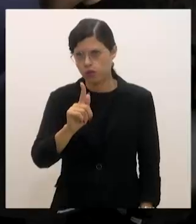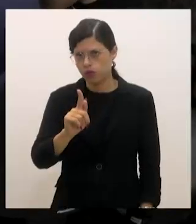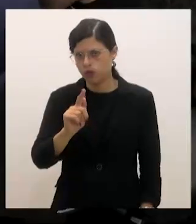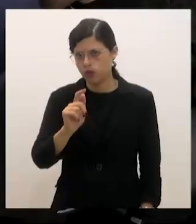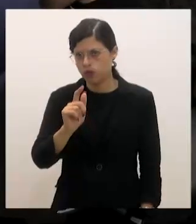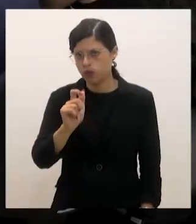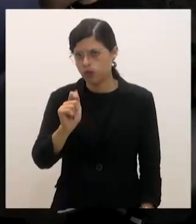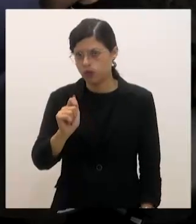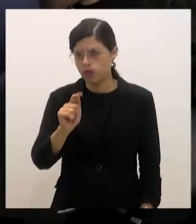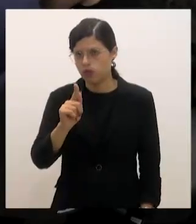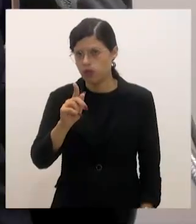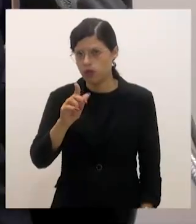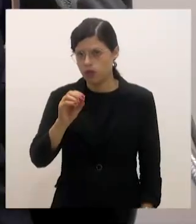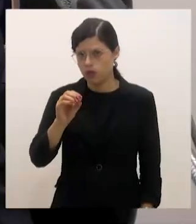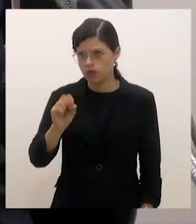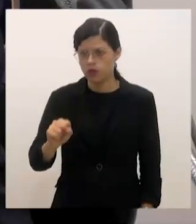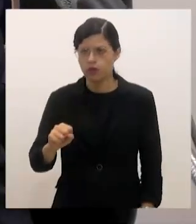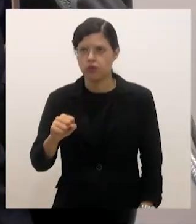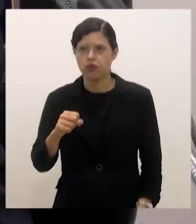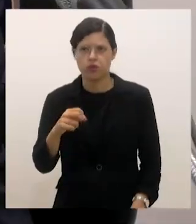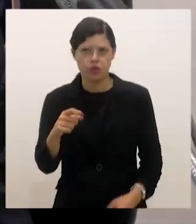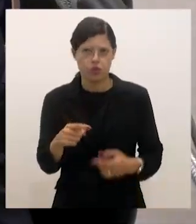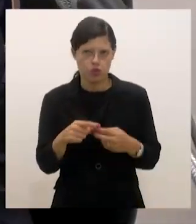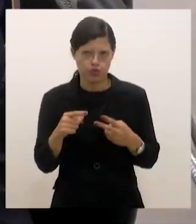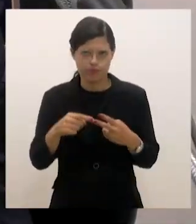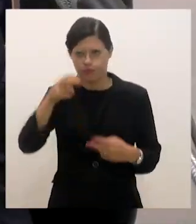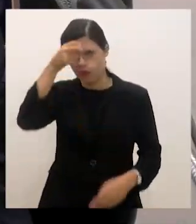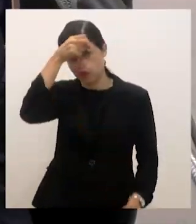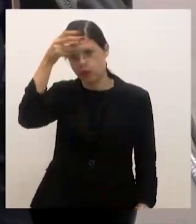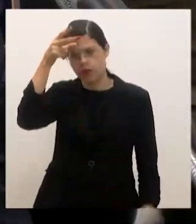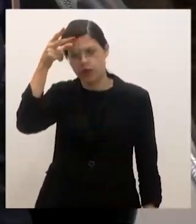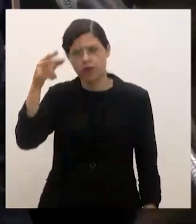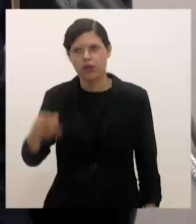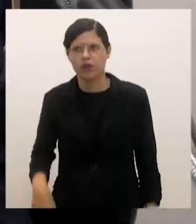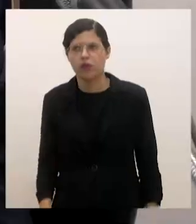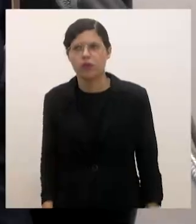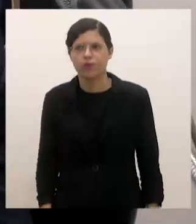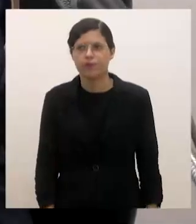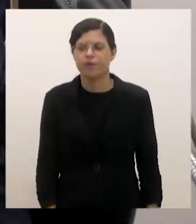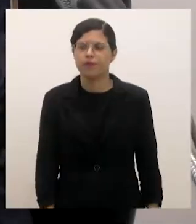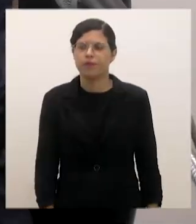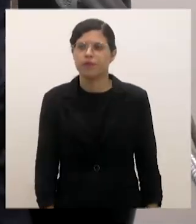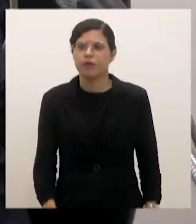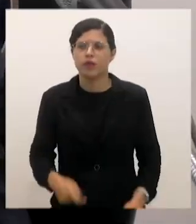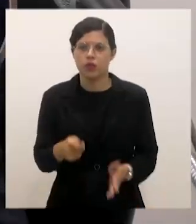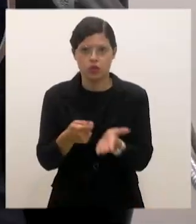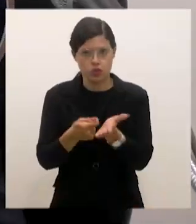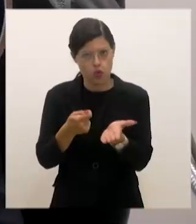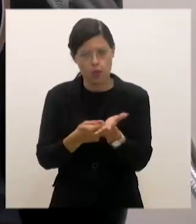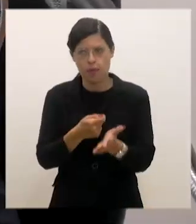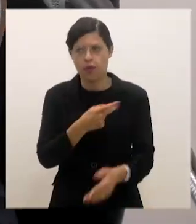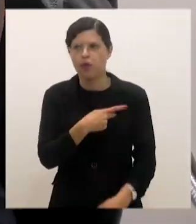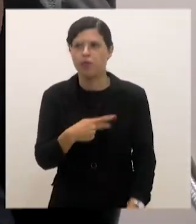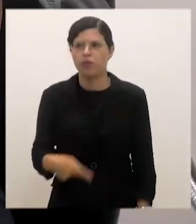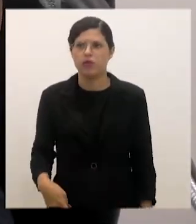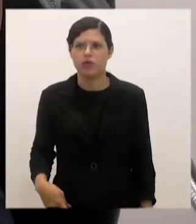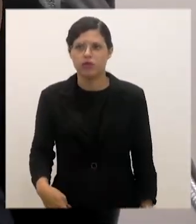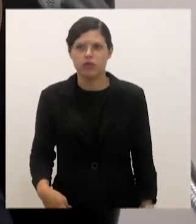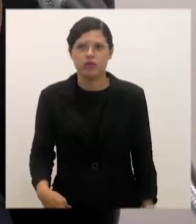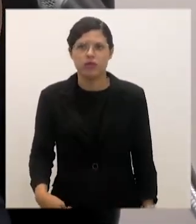Carlos Fábio, que é o prefeito de São Pedro, eles estavam realmente, cobraram o presidente para